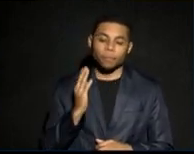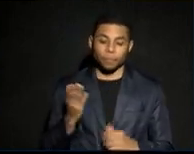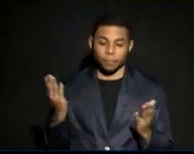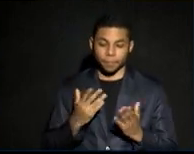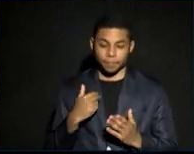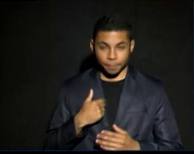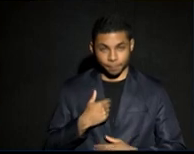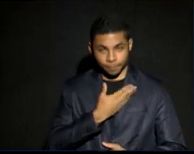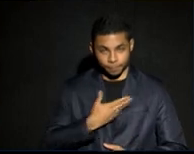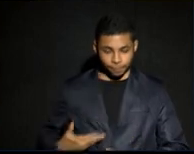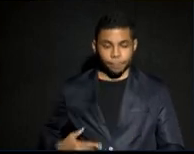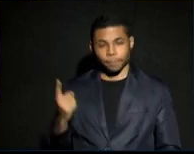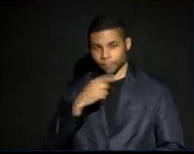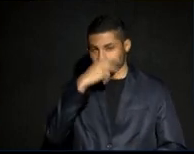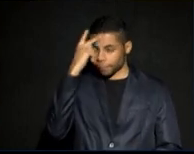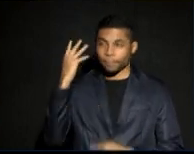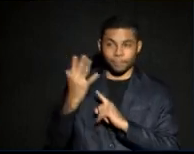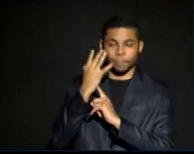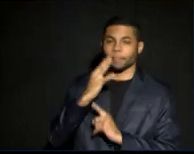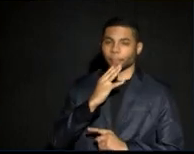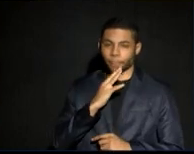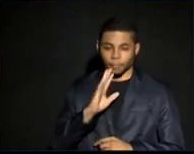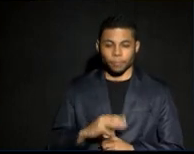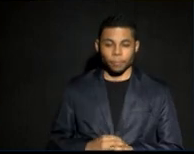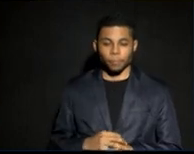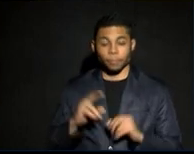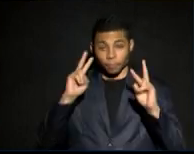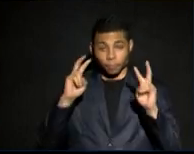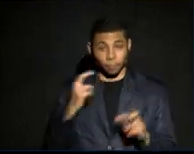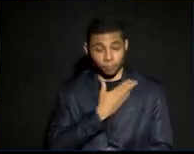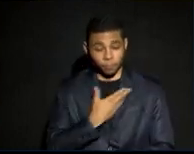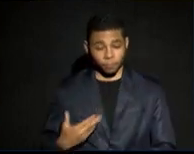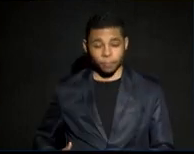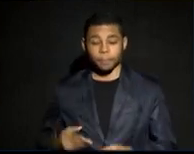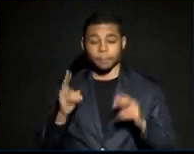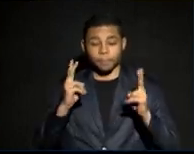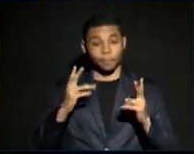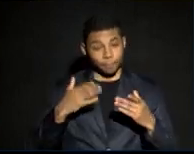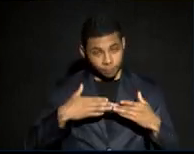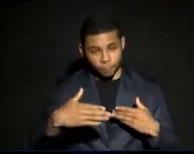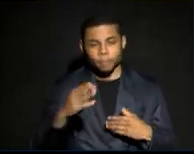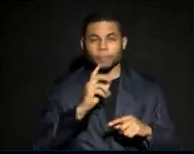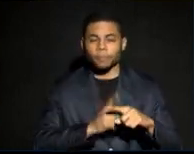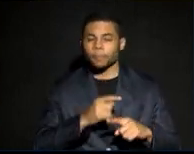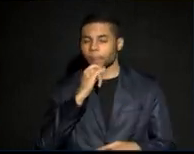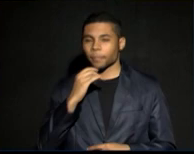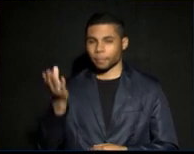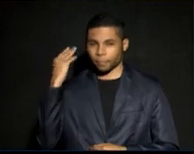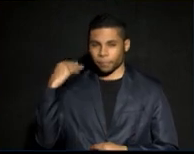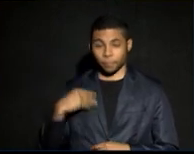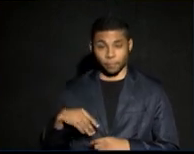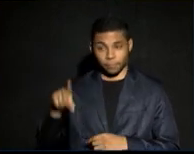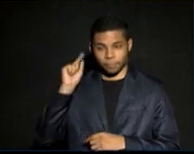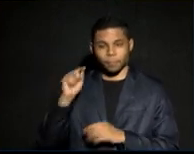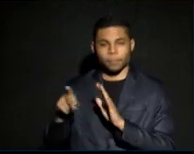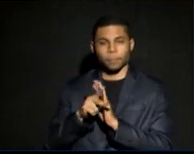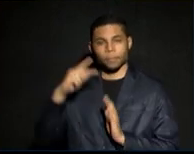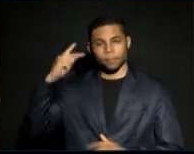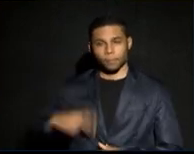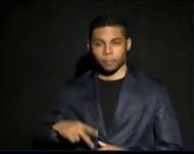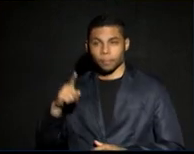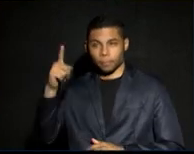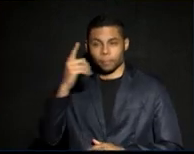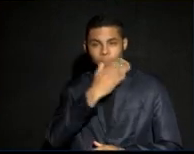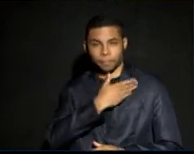Subir agora o governo e agora as pessoas estão me conhecendo a discussão de Governador ela se dará a partir de agora Porque até então a eleição de presidente da